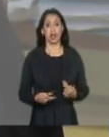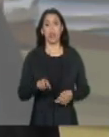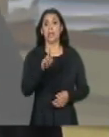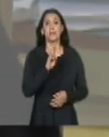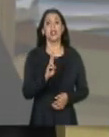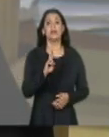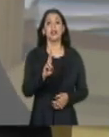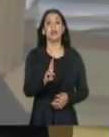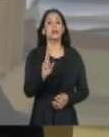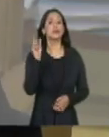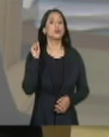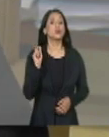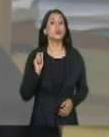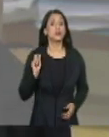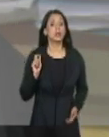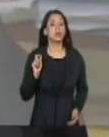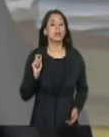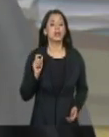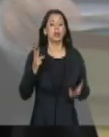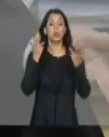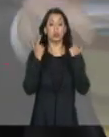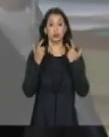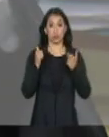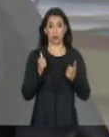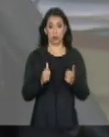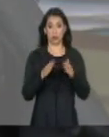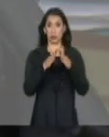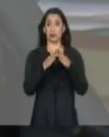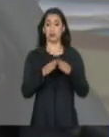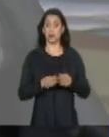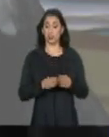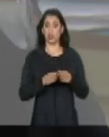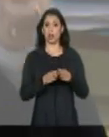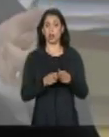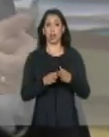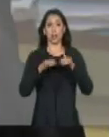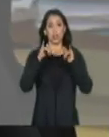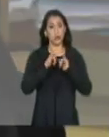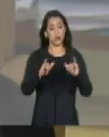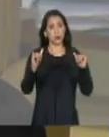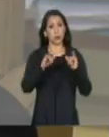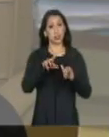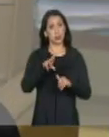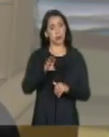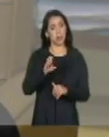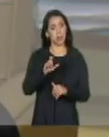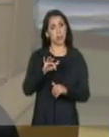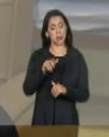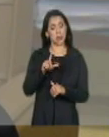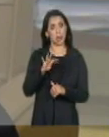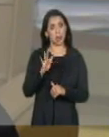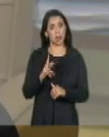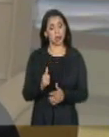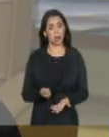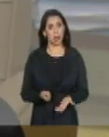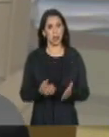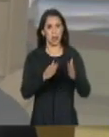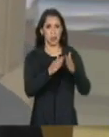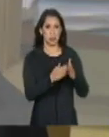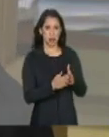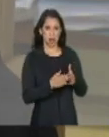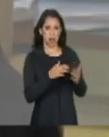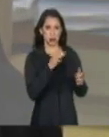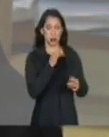que se pode... Quando o normal seria pedir as informações à Receita, formalizar, por que fazer pedido de